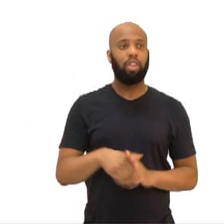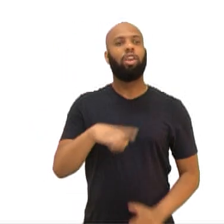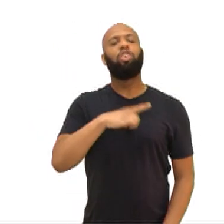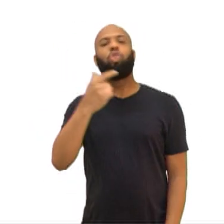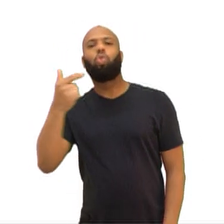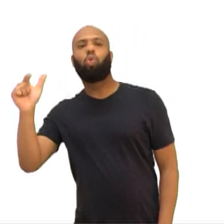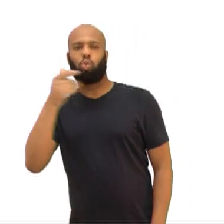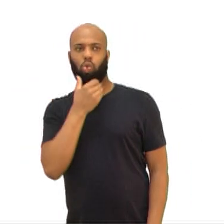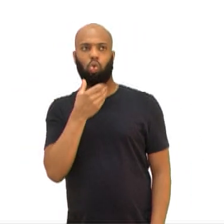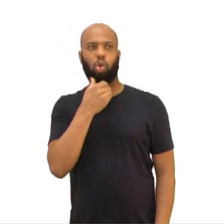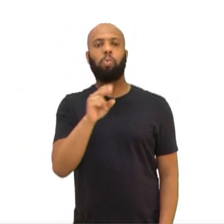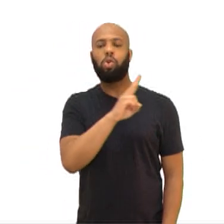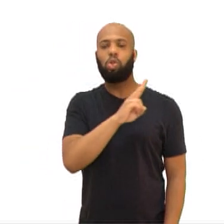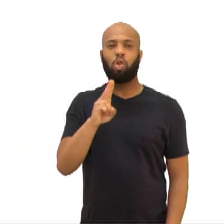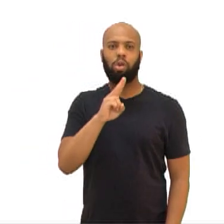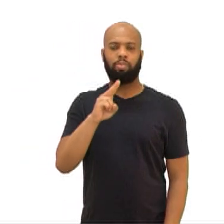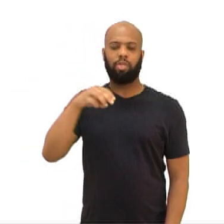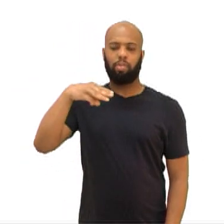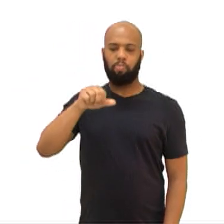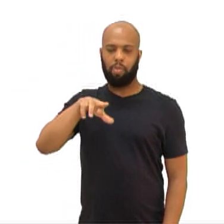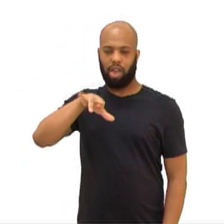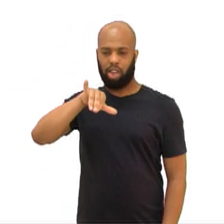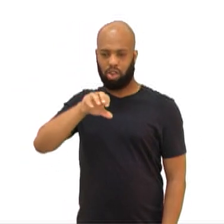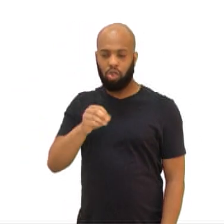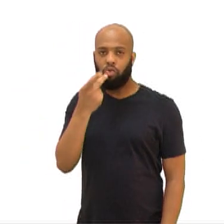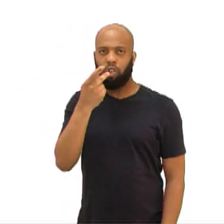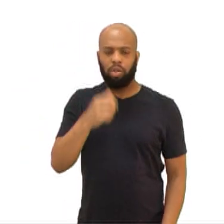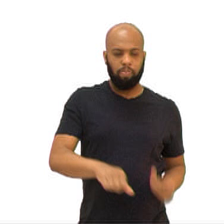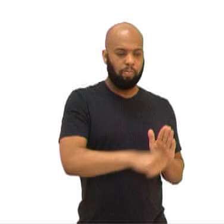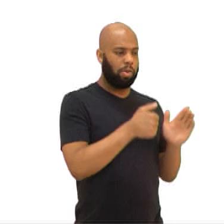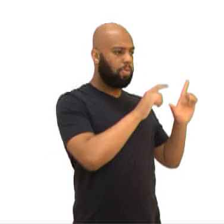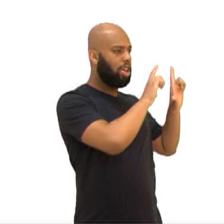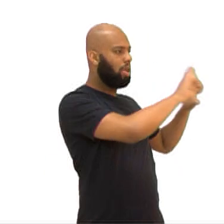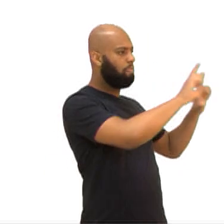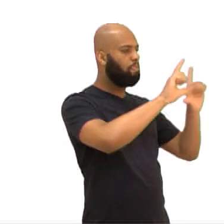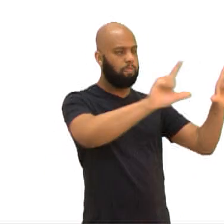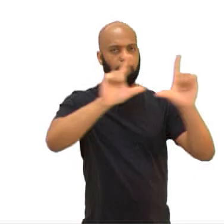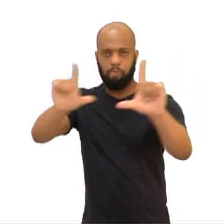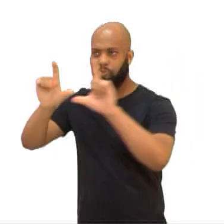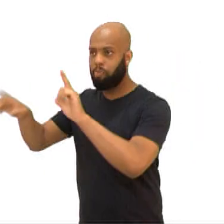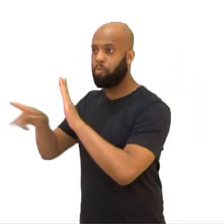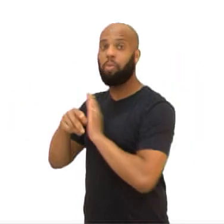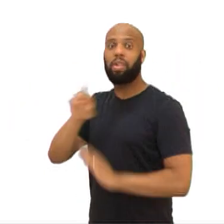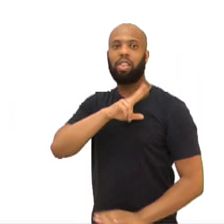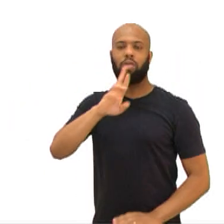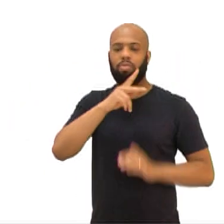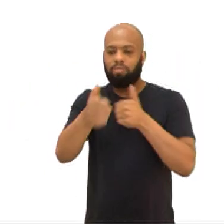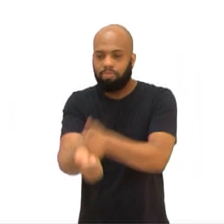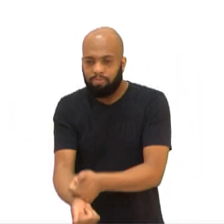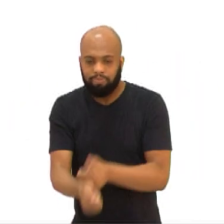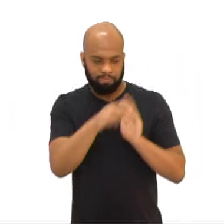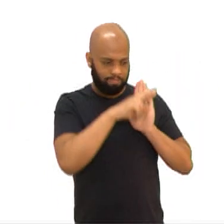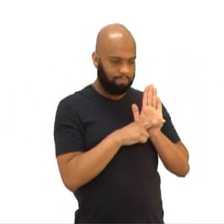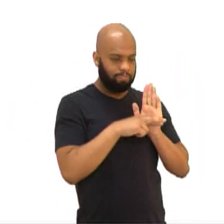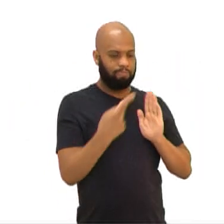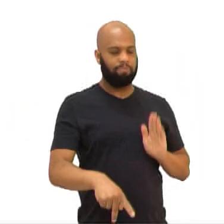outro crítico, também vai falar: "A primeira exposição de pintura não acadêmica em nosso país."